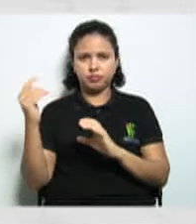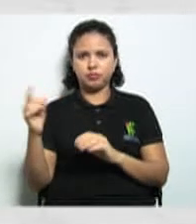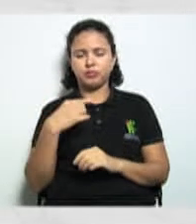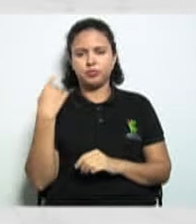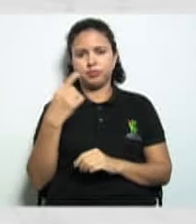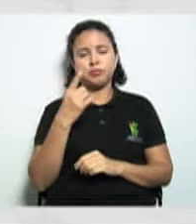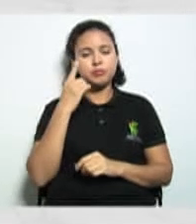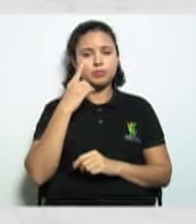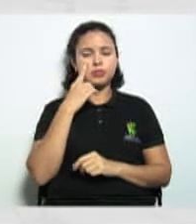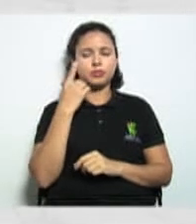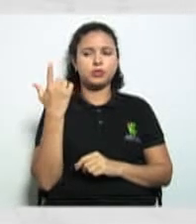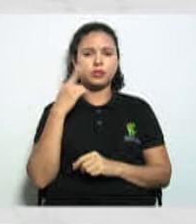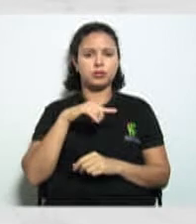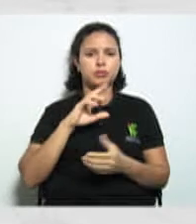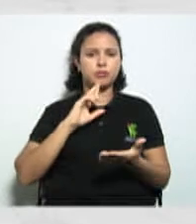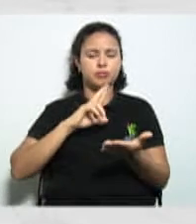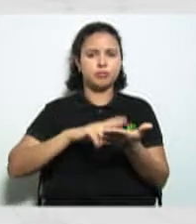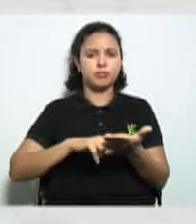tentando responder.